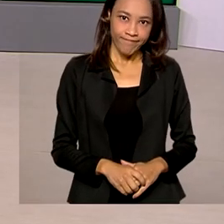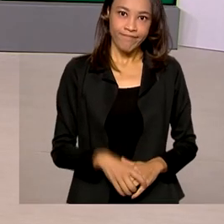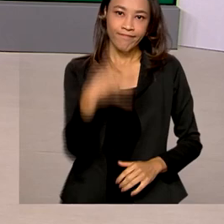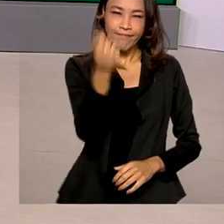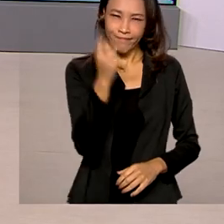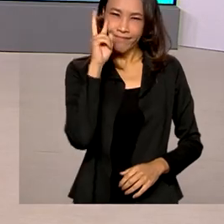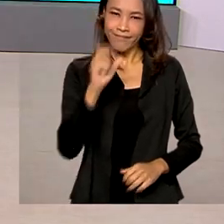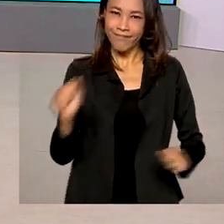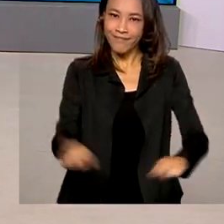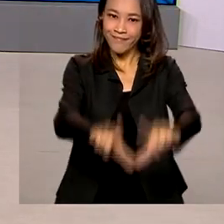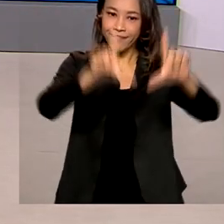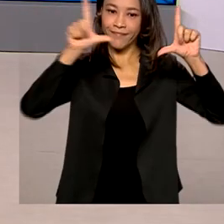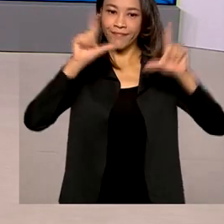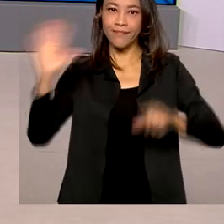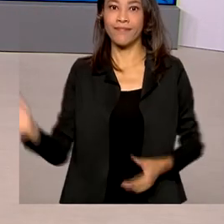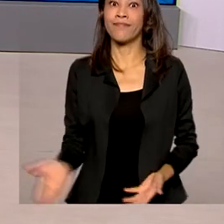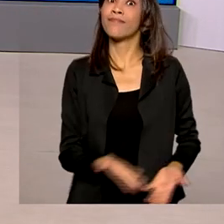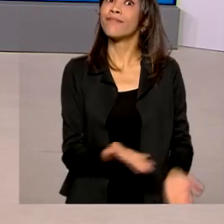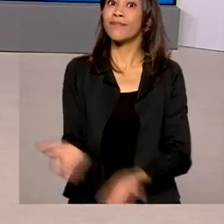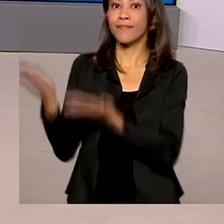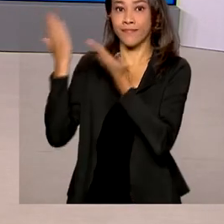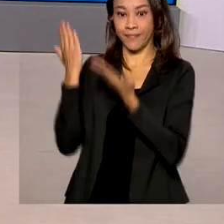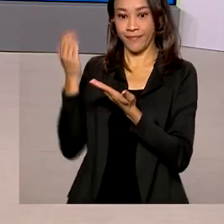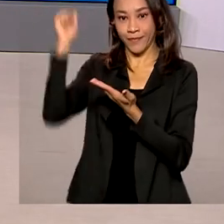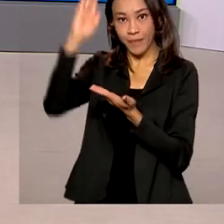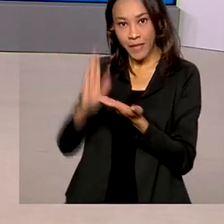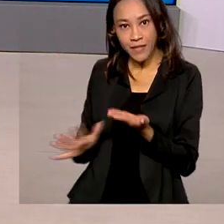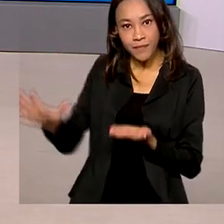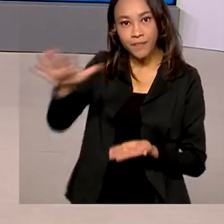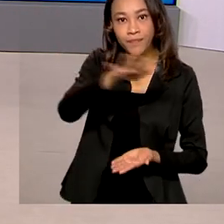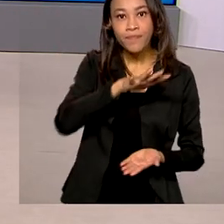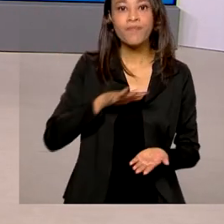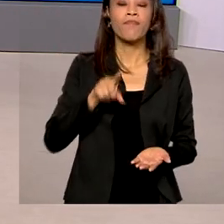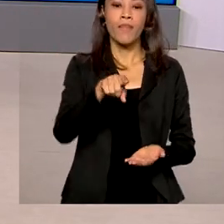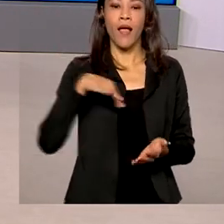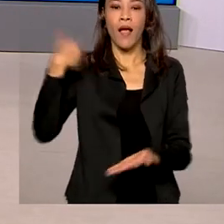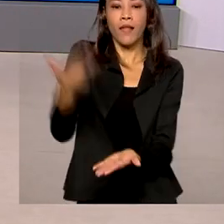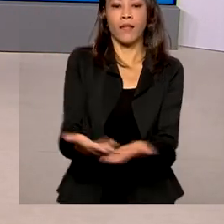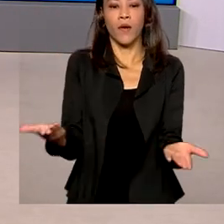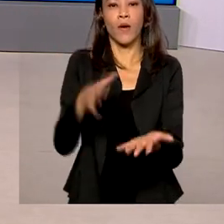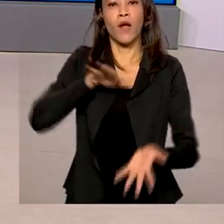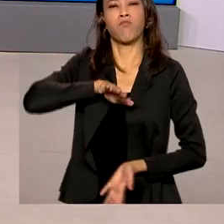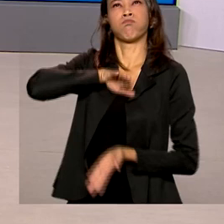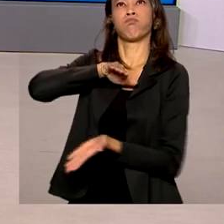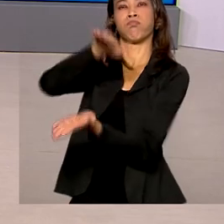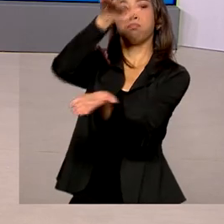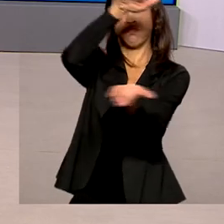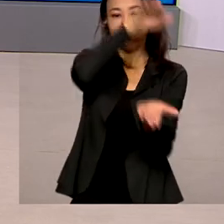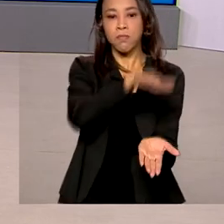Vamos ver como estão os números da vacinação pelo país? Olha, até agora o Ministério da Saúde distribuiu